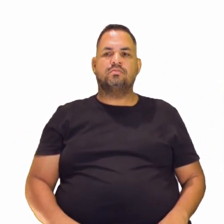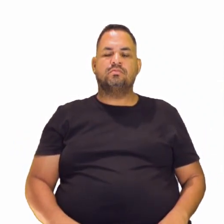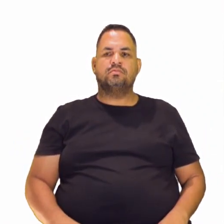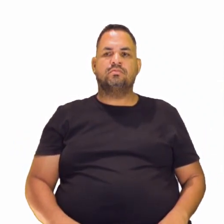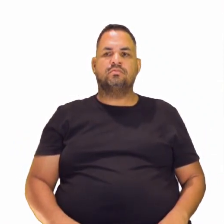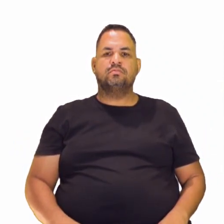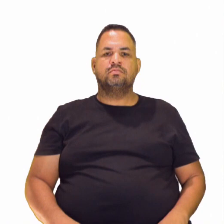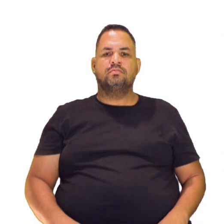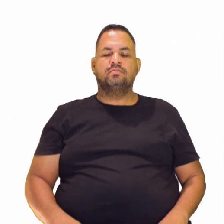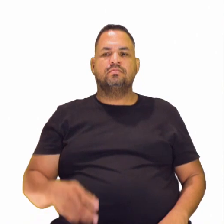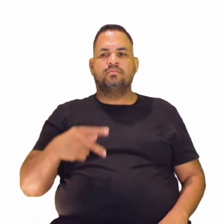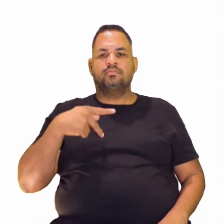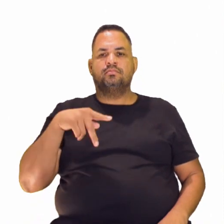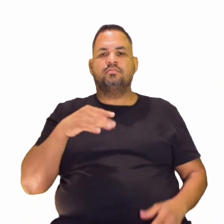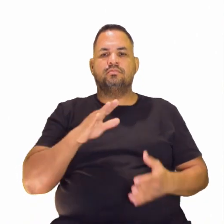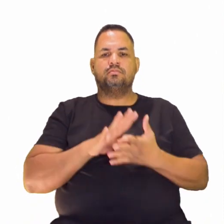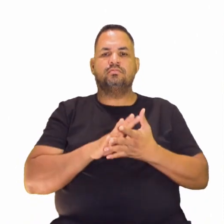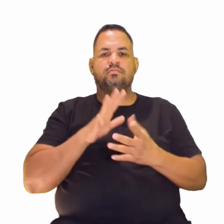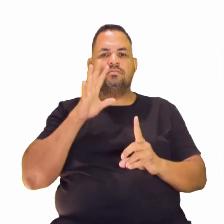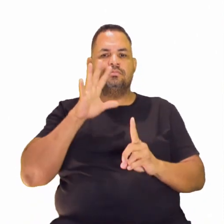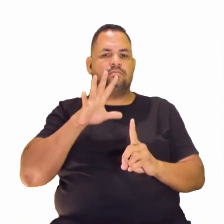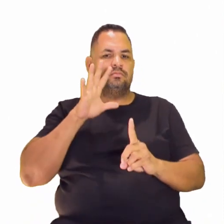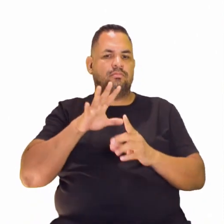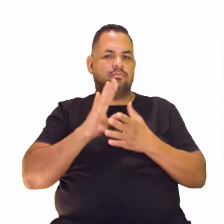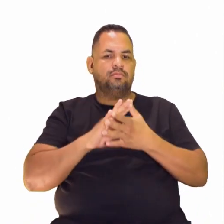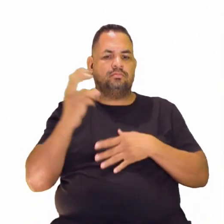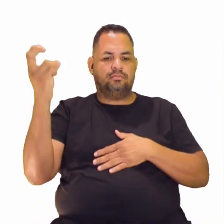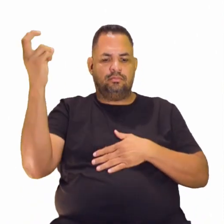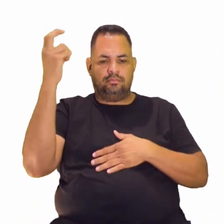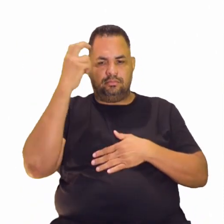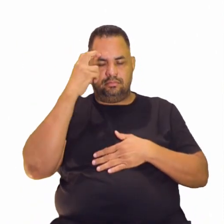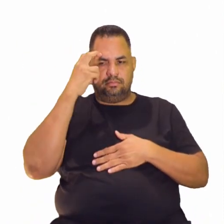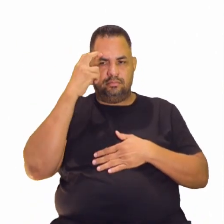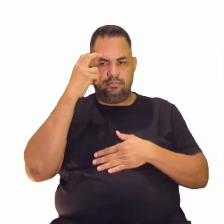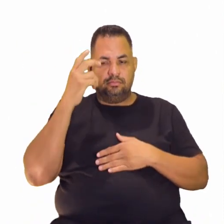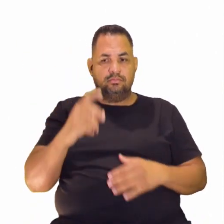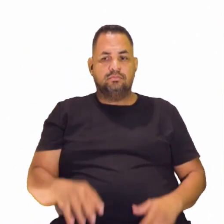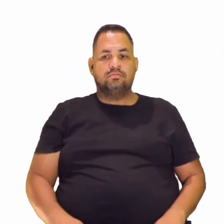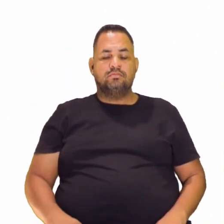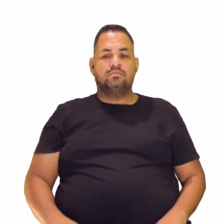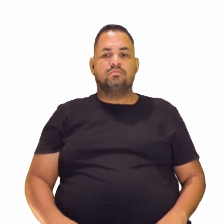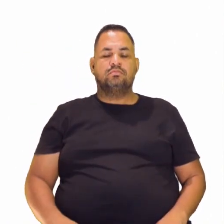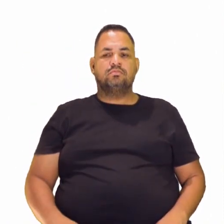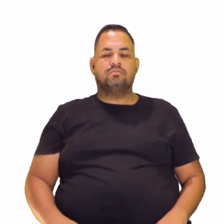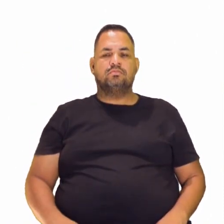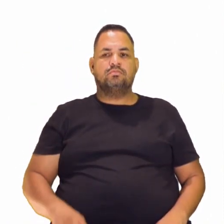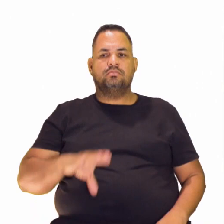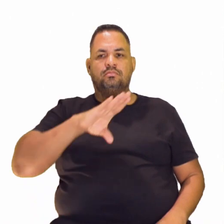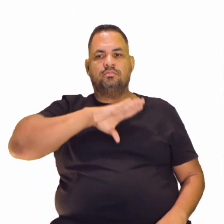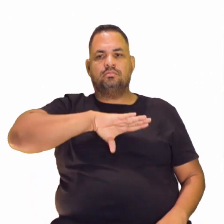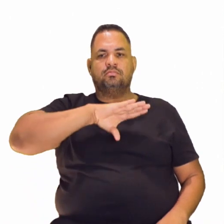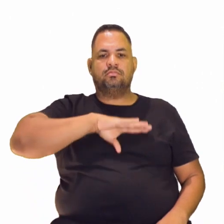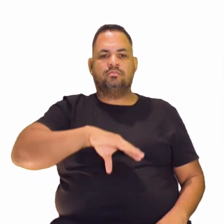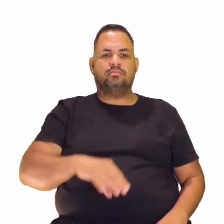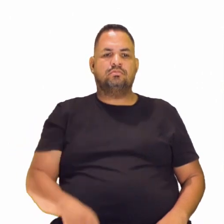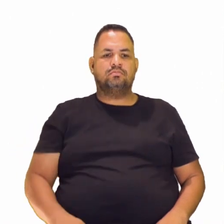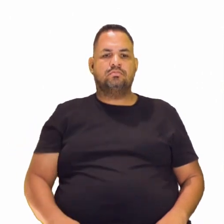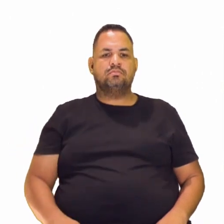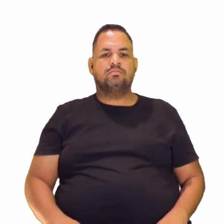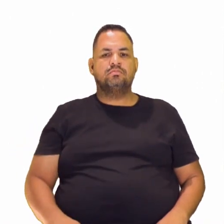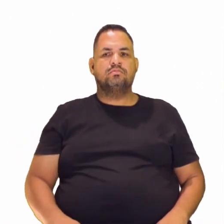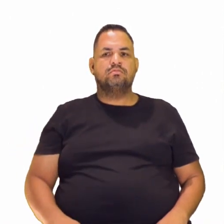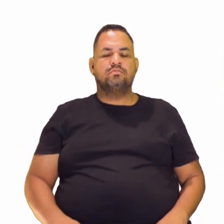como é que eu digo, para impor a cultura dos portugueses, né?